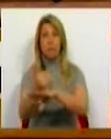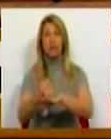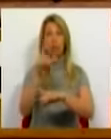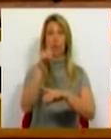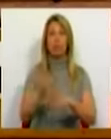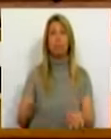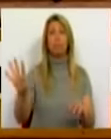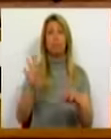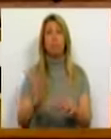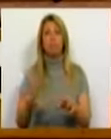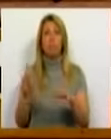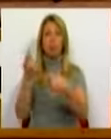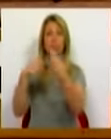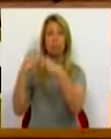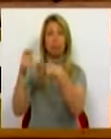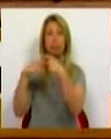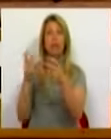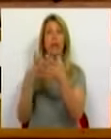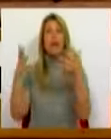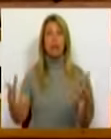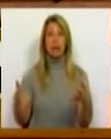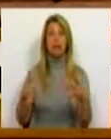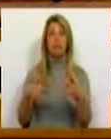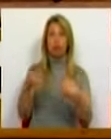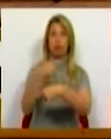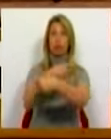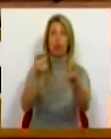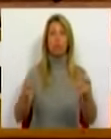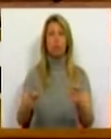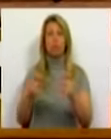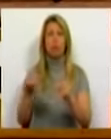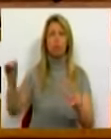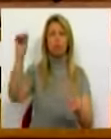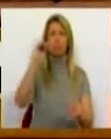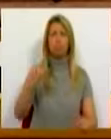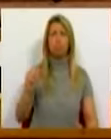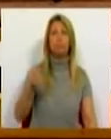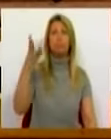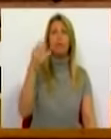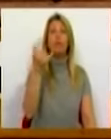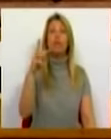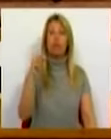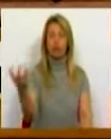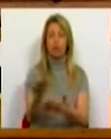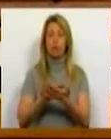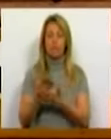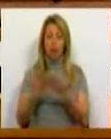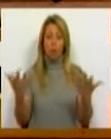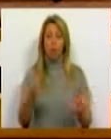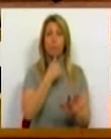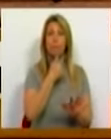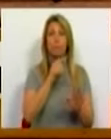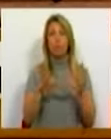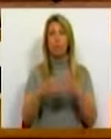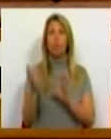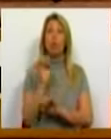escoamento abertos pela grande distribuição em 23 mercados. Quanto às medidas da Comissão Europeia, centram-se